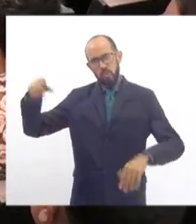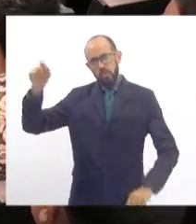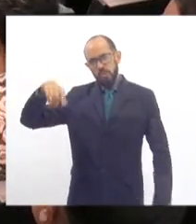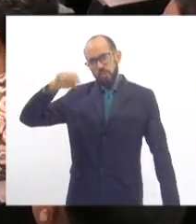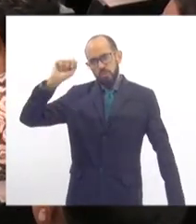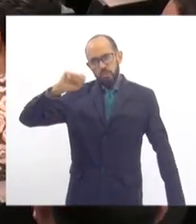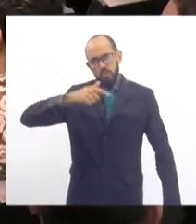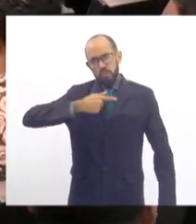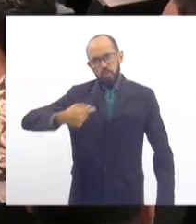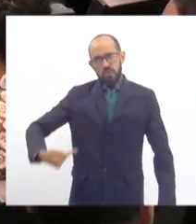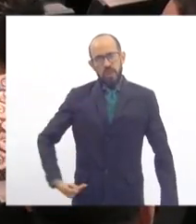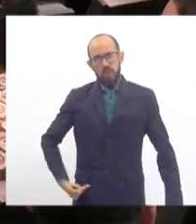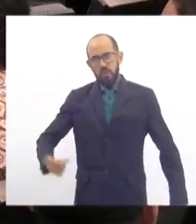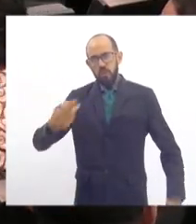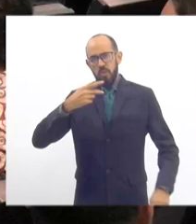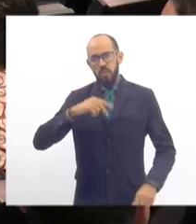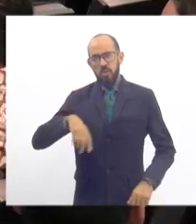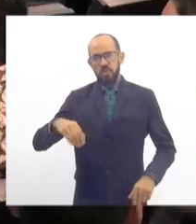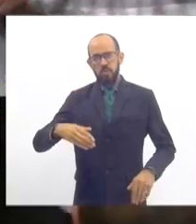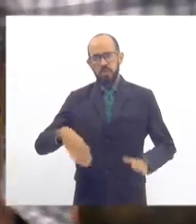Detran e falou